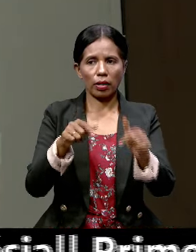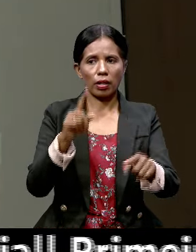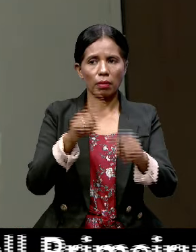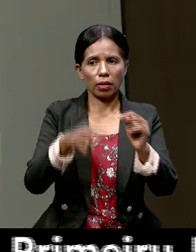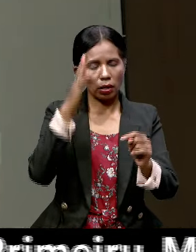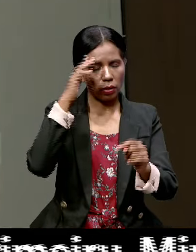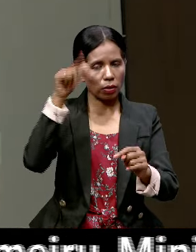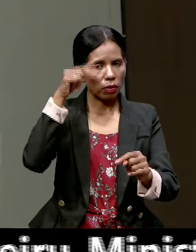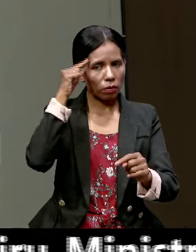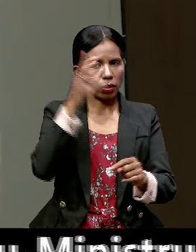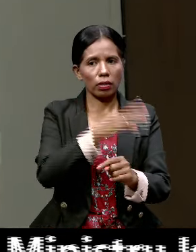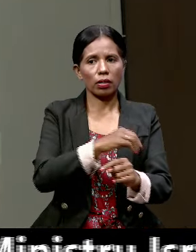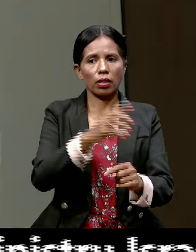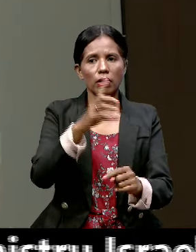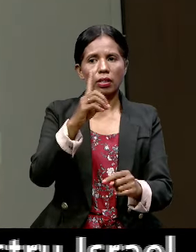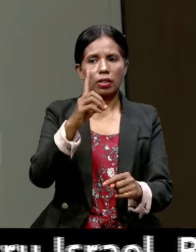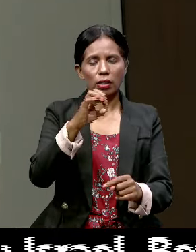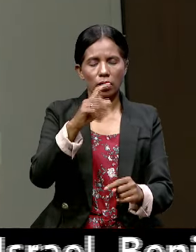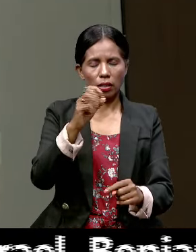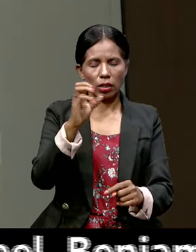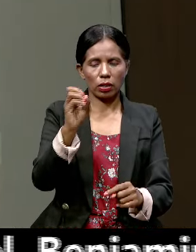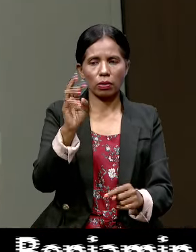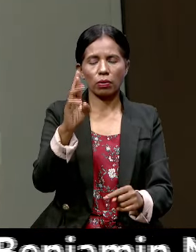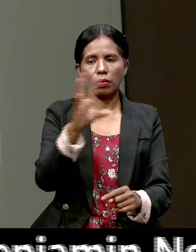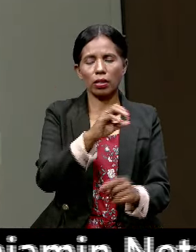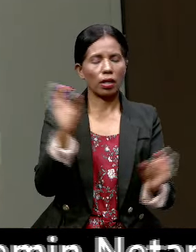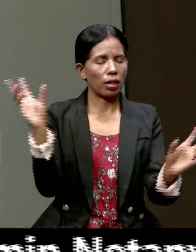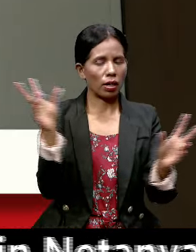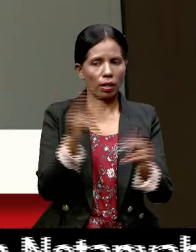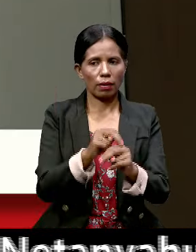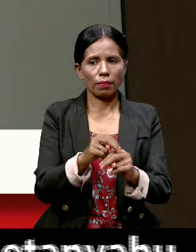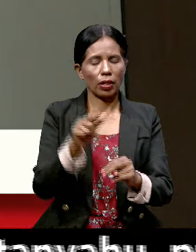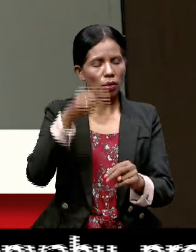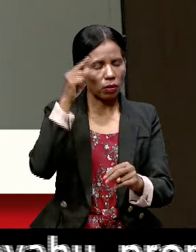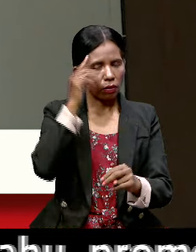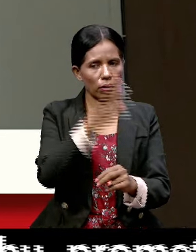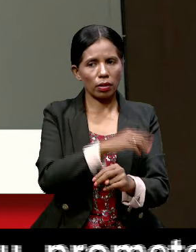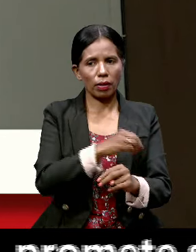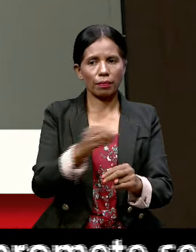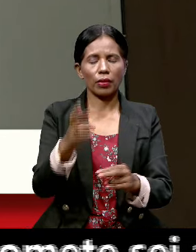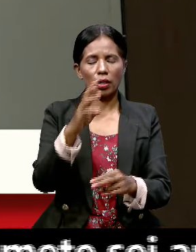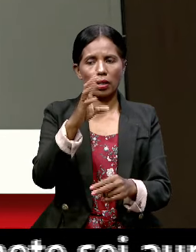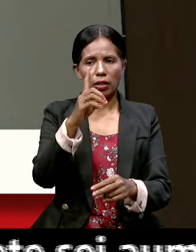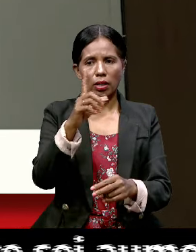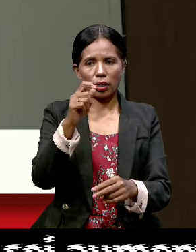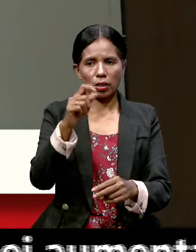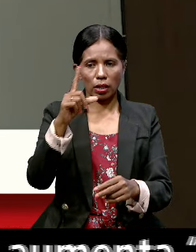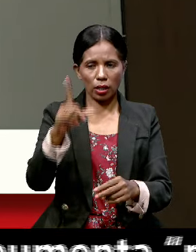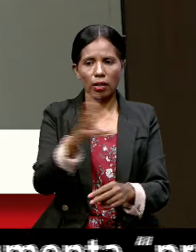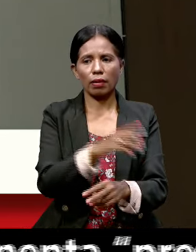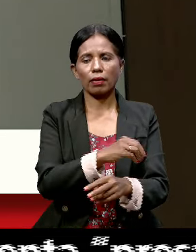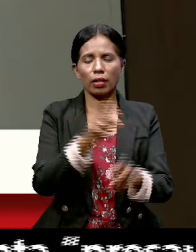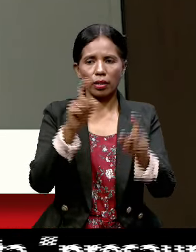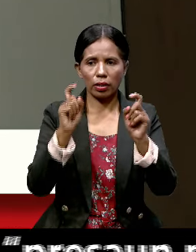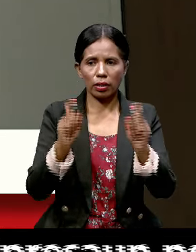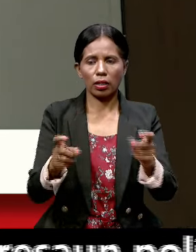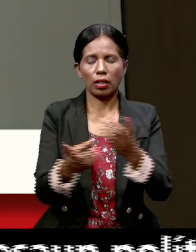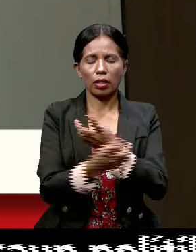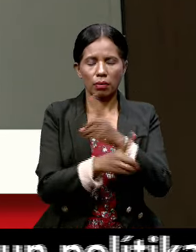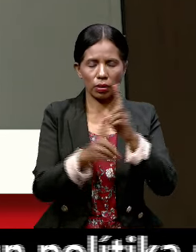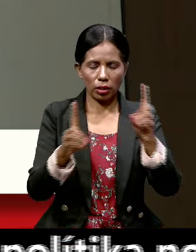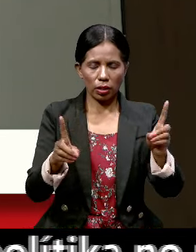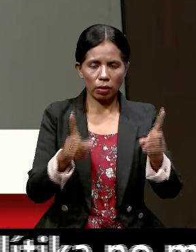governo de neato ditadura falica, oligarquia falica, lae. Se governo da República Democrática de Timor-Leste tem o democrático do